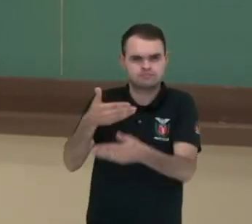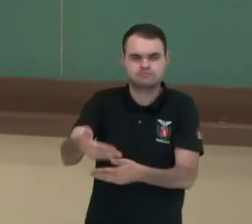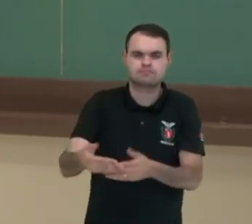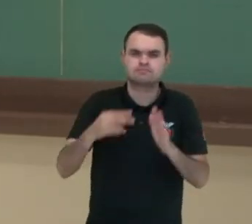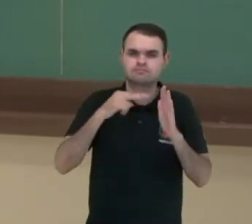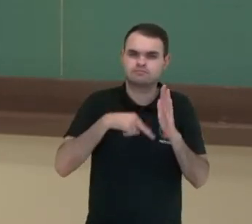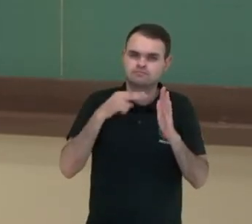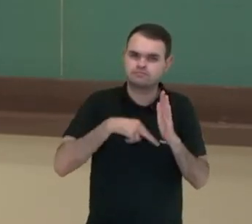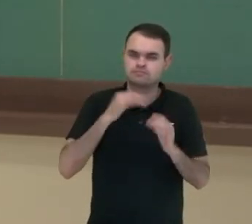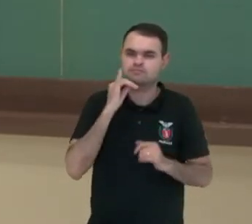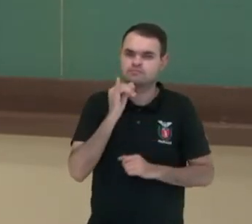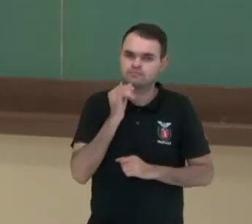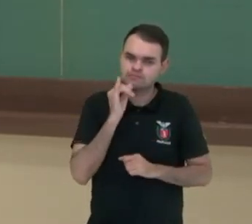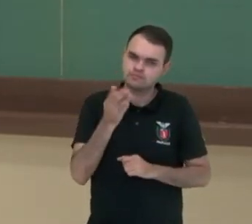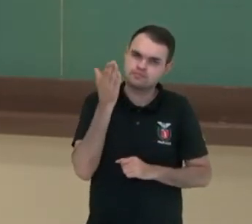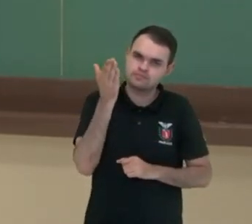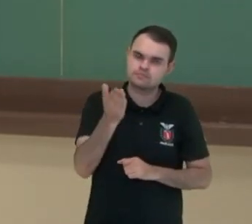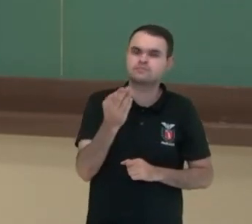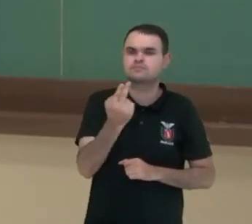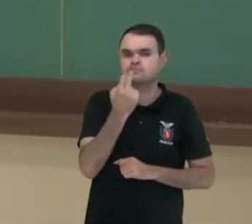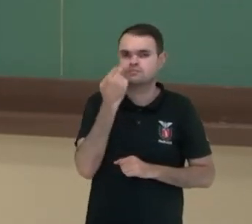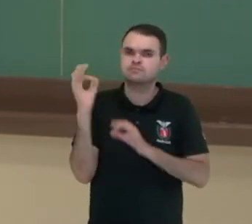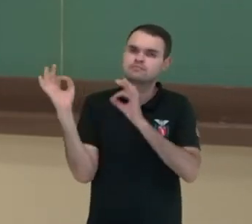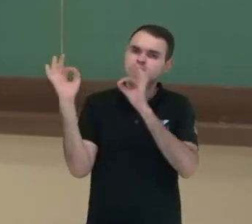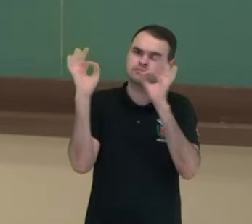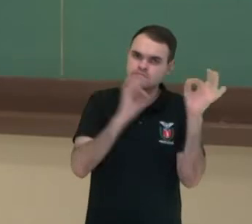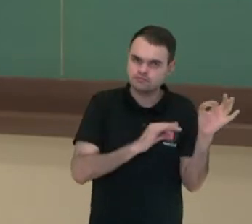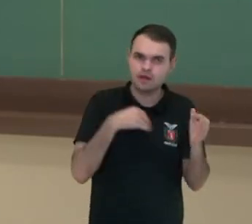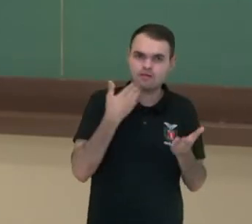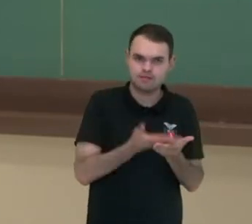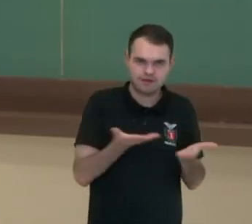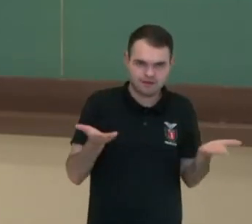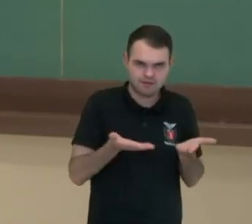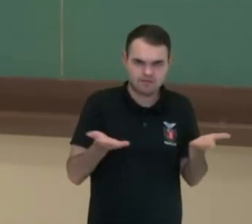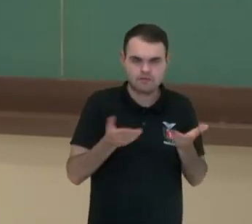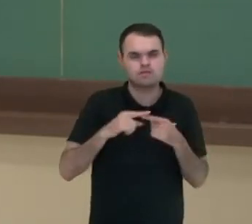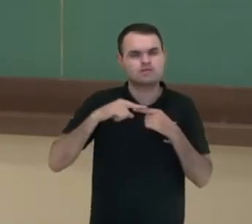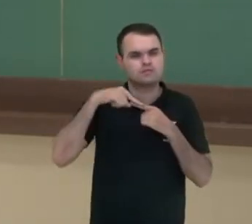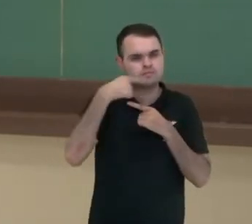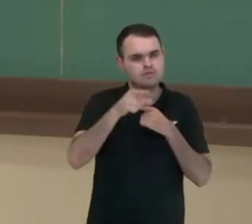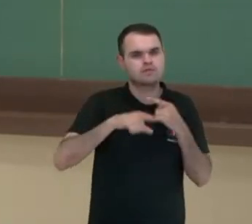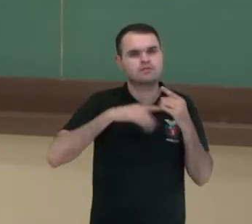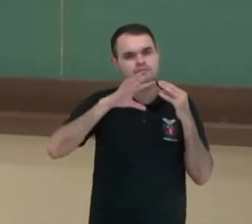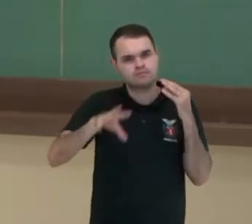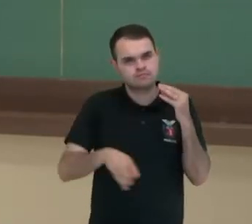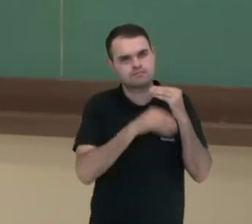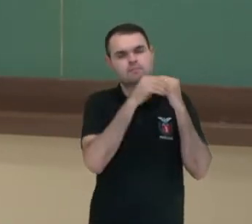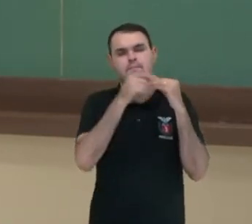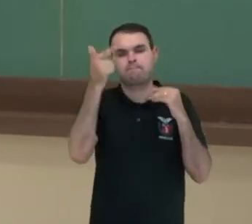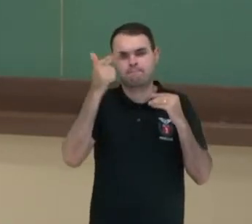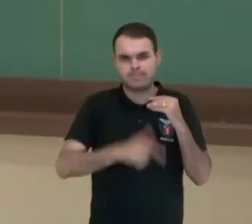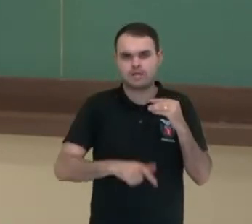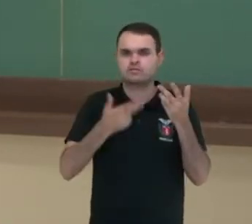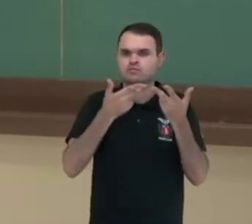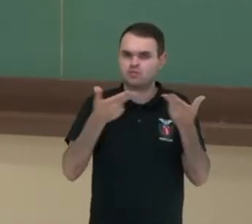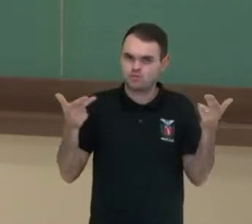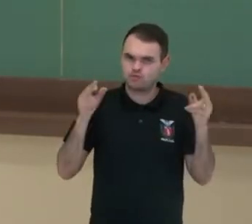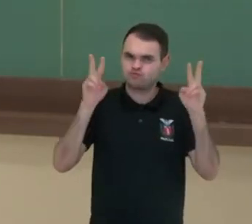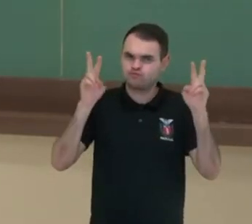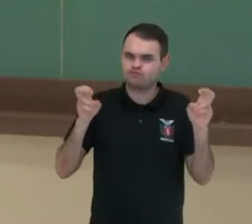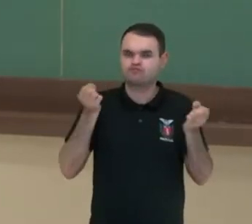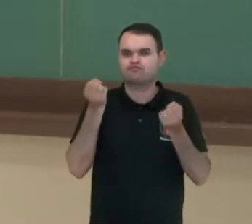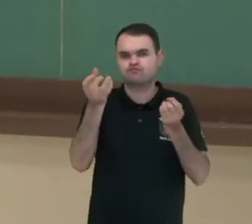nosso conto, né? Que você foi acompanhando até agora, e depois nós temos mais adiante algumas